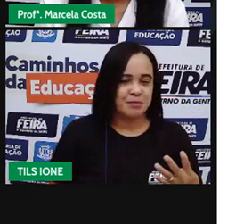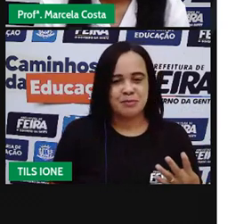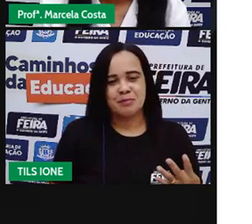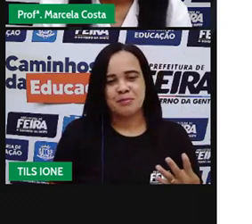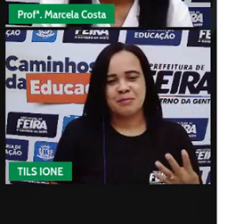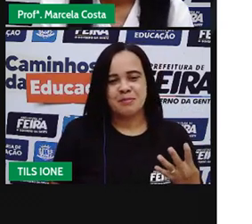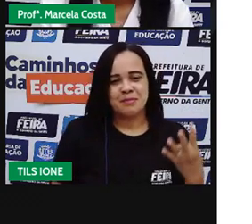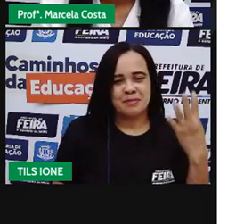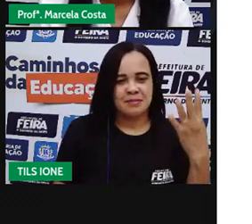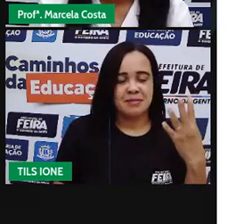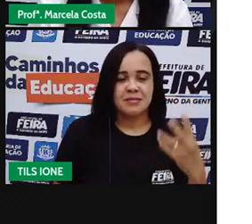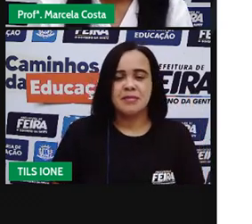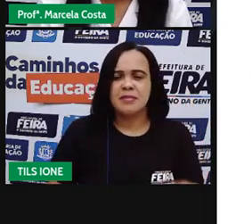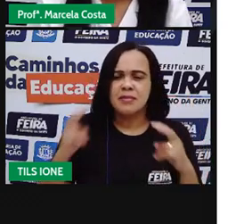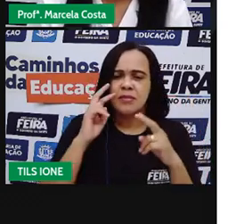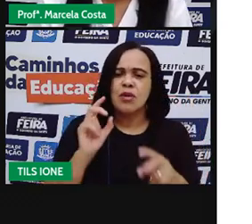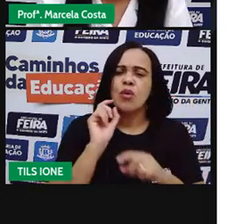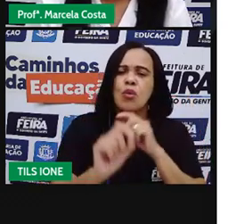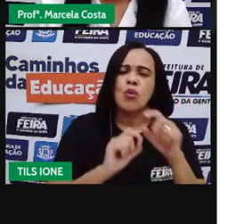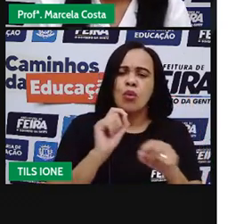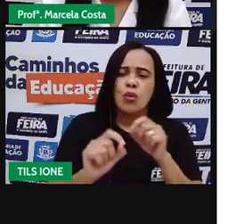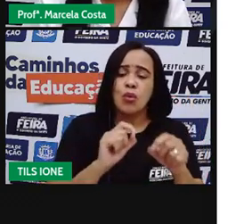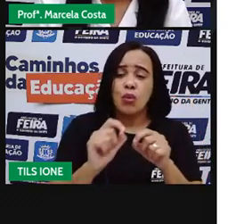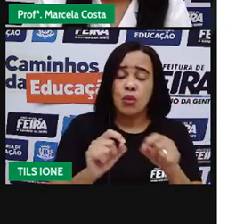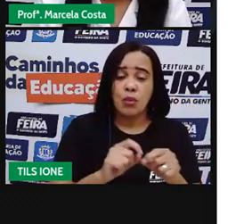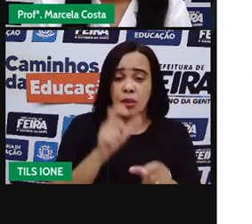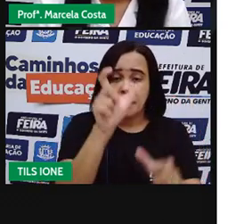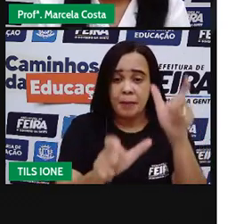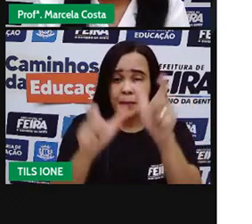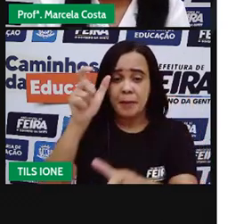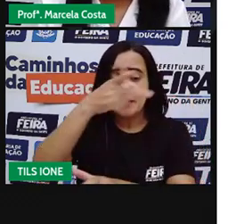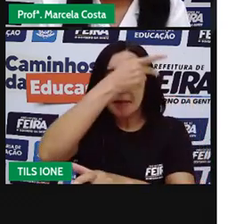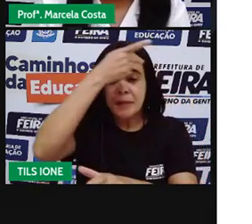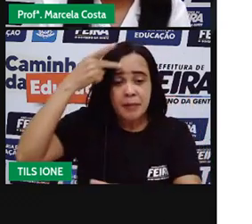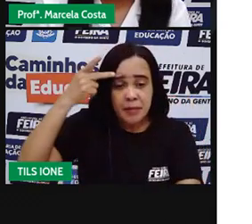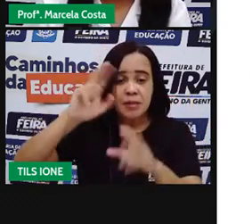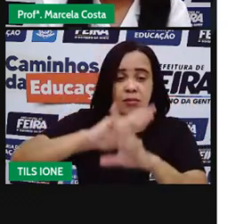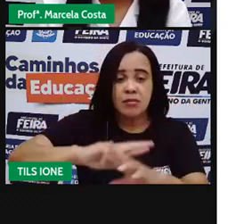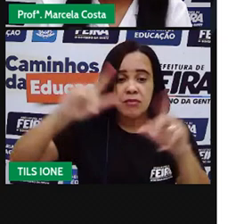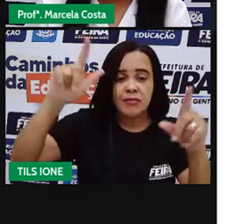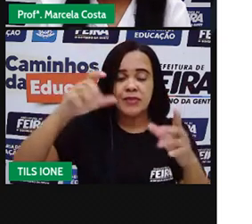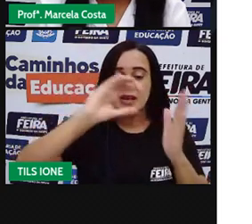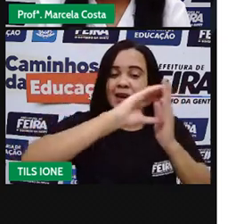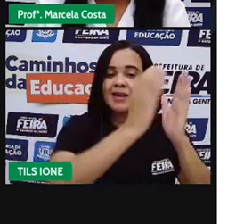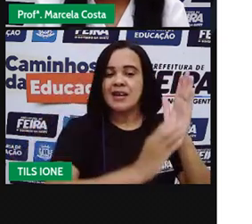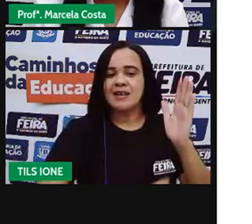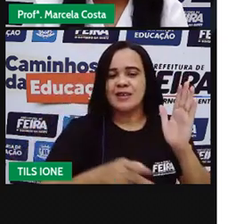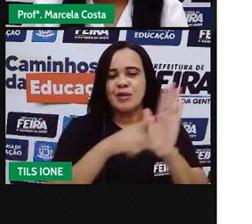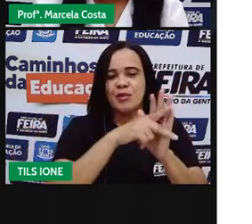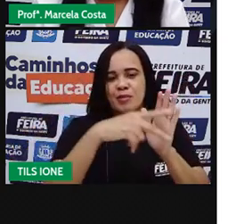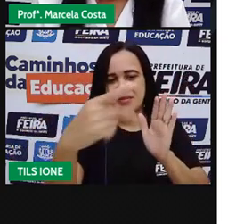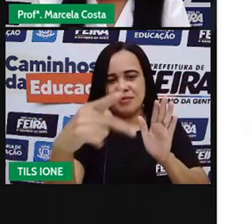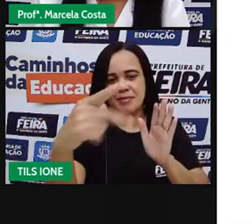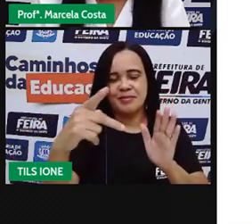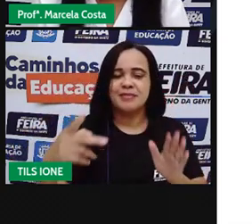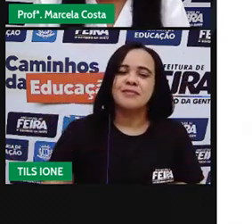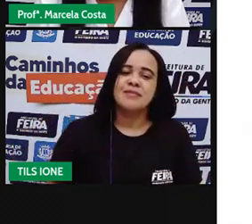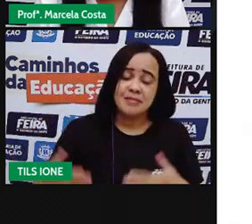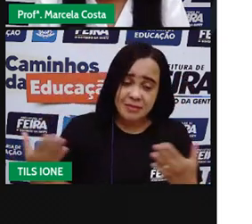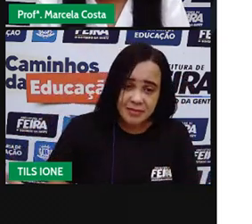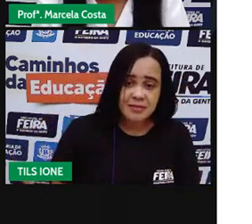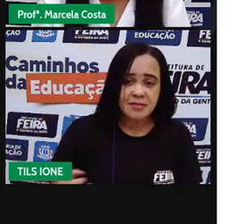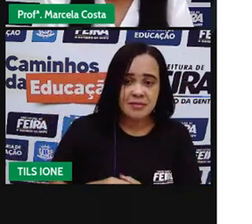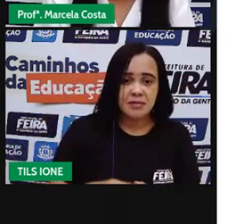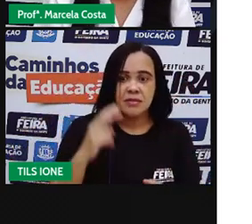Você pode ver que o que torna uma pessoa diferente são justamente as características delas. E a gente